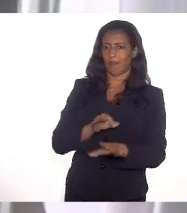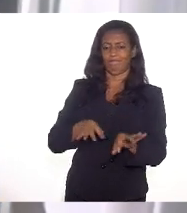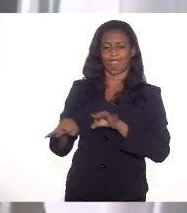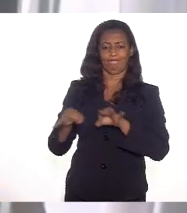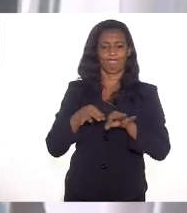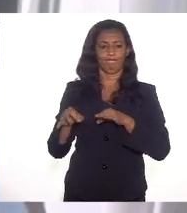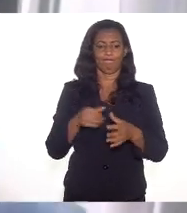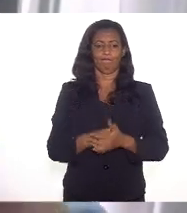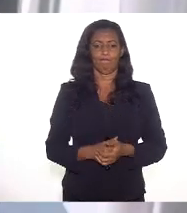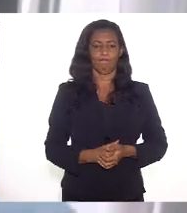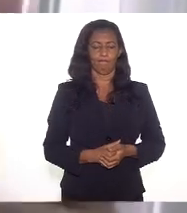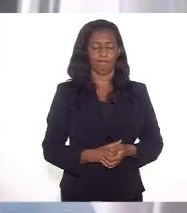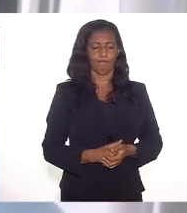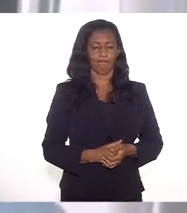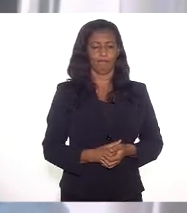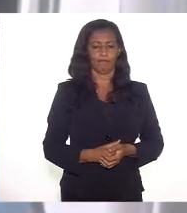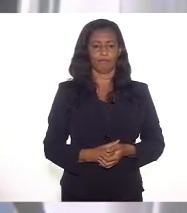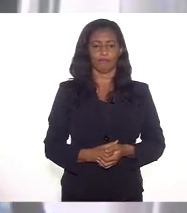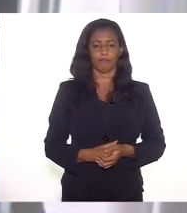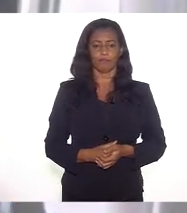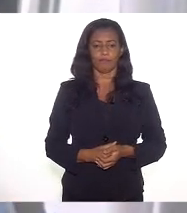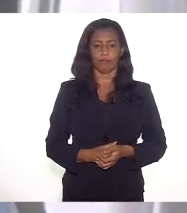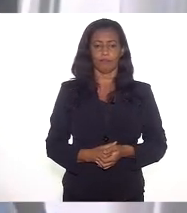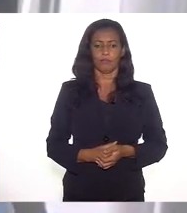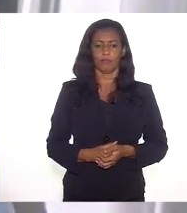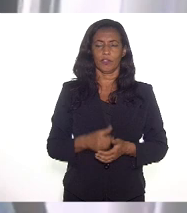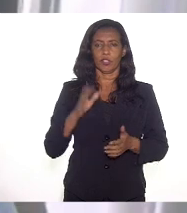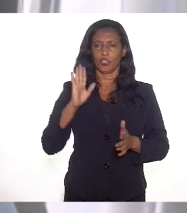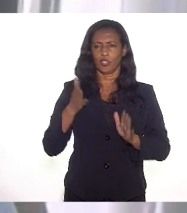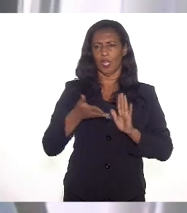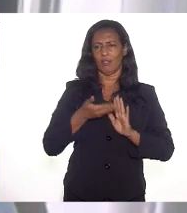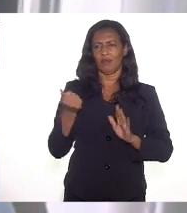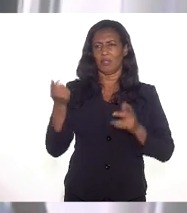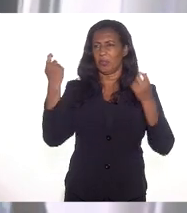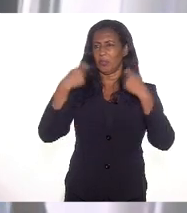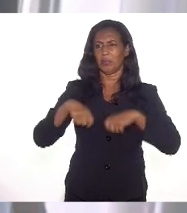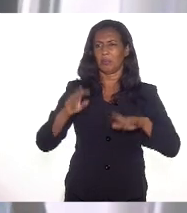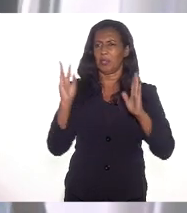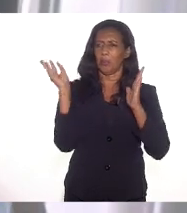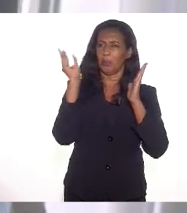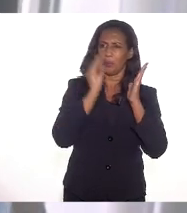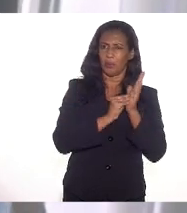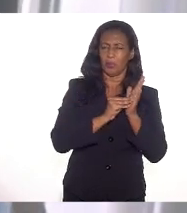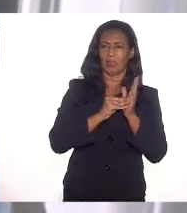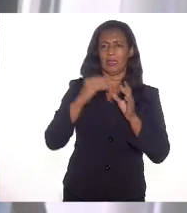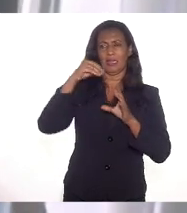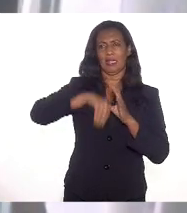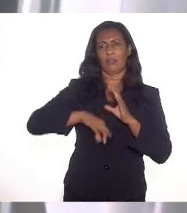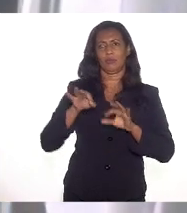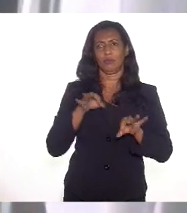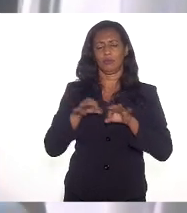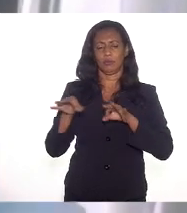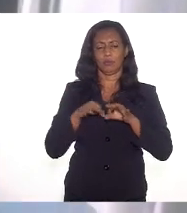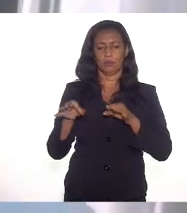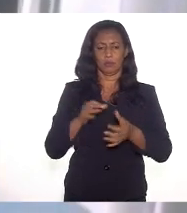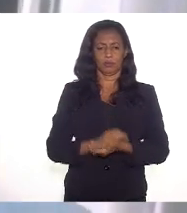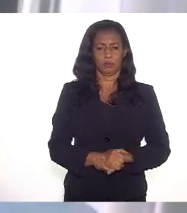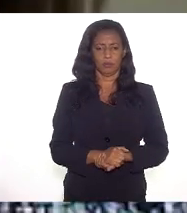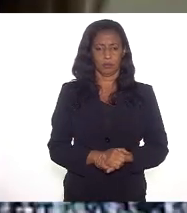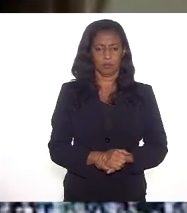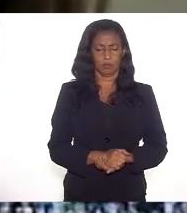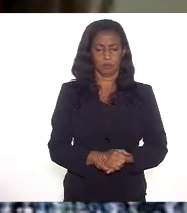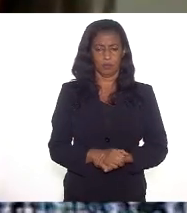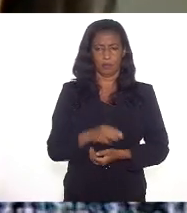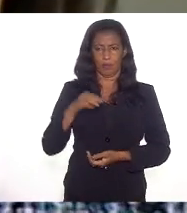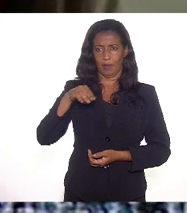projeto em função deste jabuti desnecessário que foi introduzido no projeto. Obrigado. Presidente,